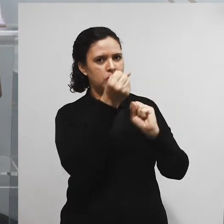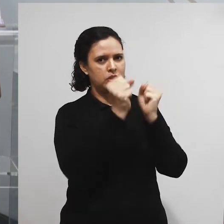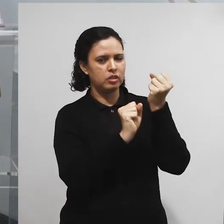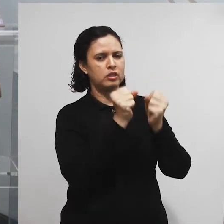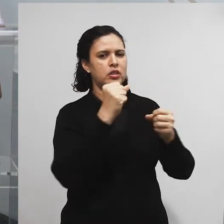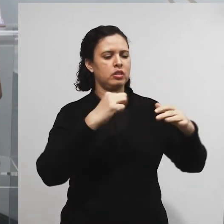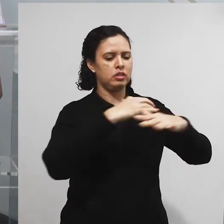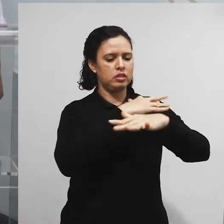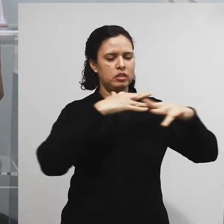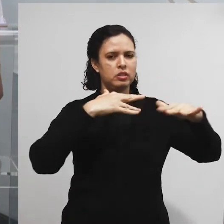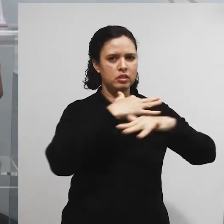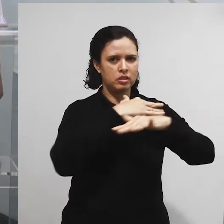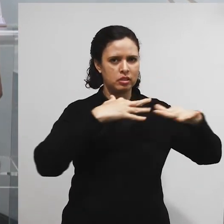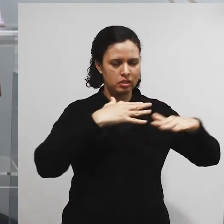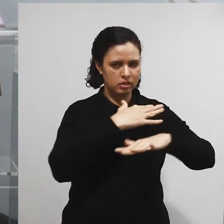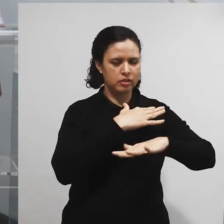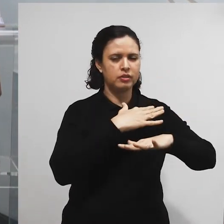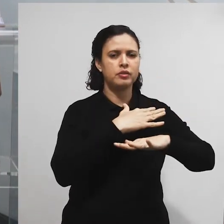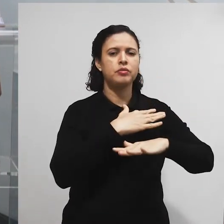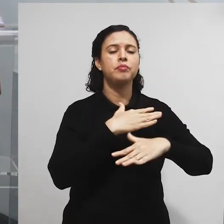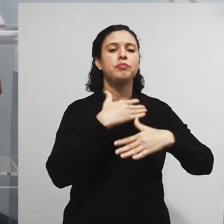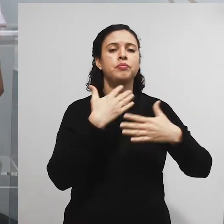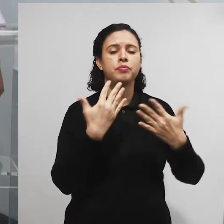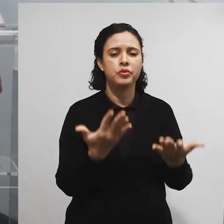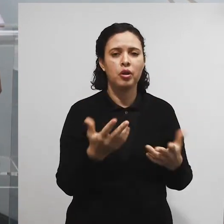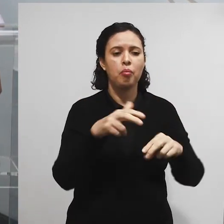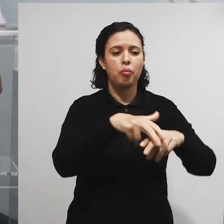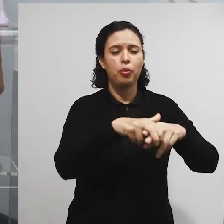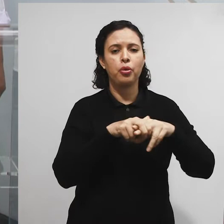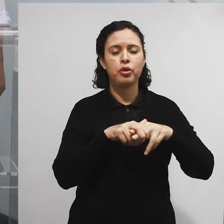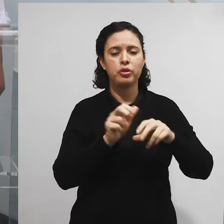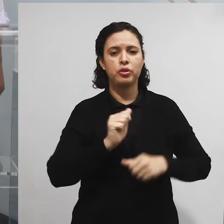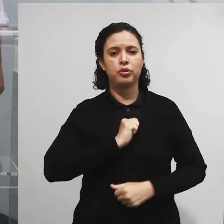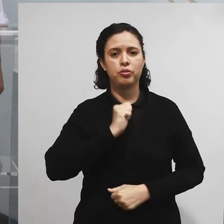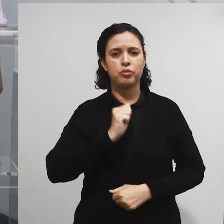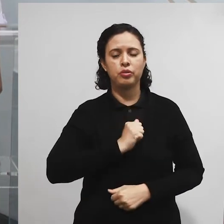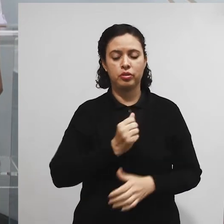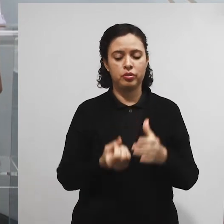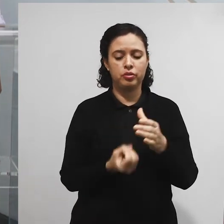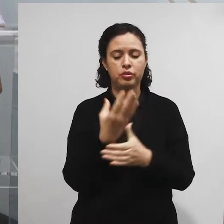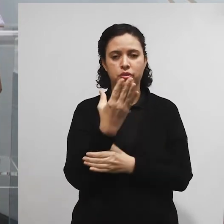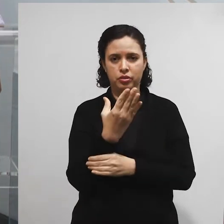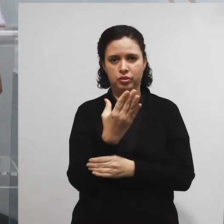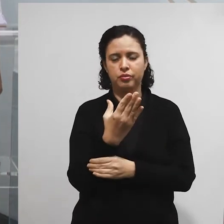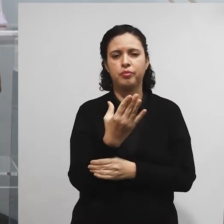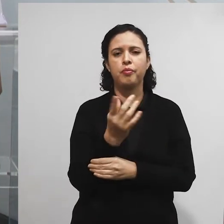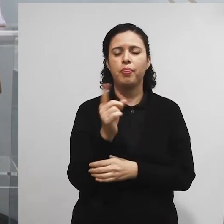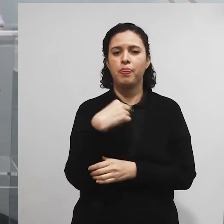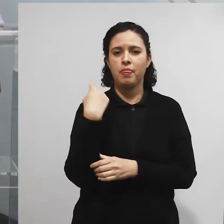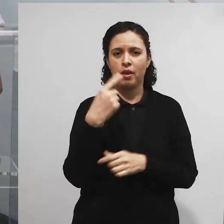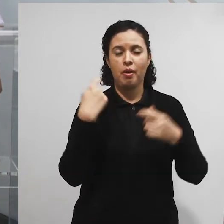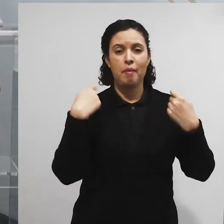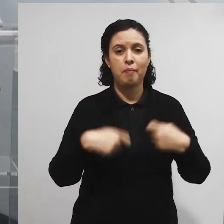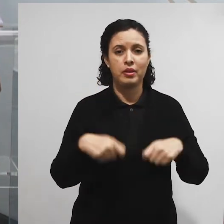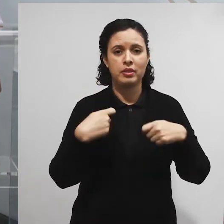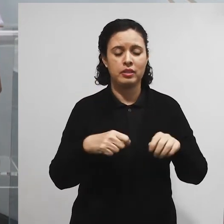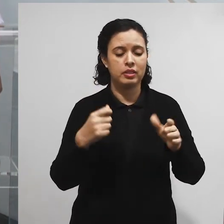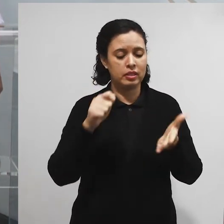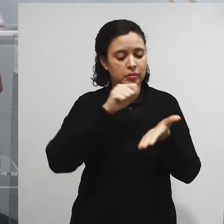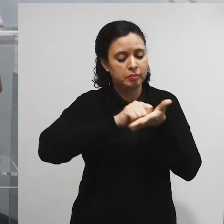industrial, urbano e dito civilizado. E, portanto, a antropologia surge com esse argumento. Nós